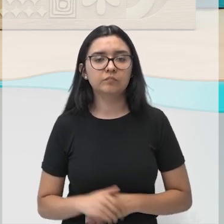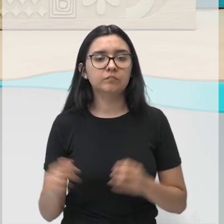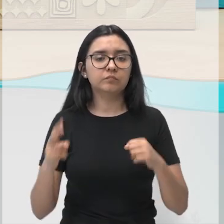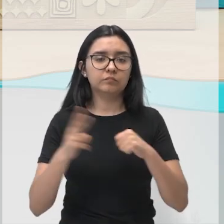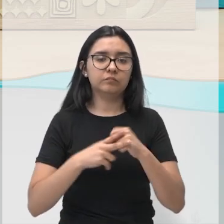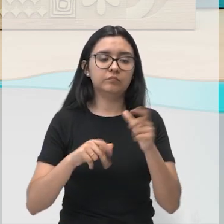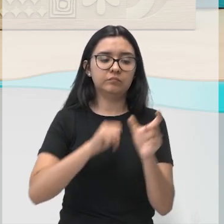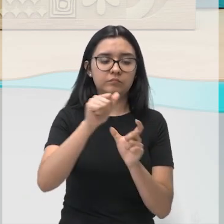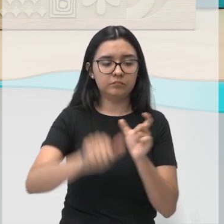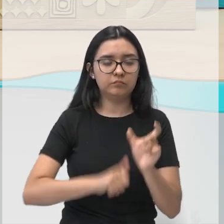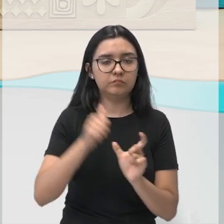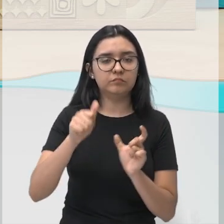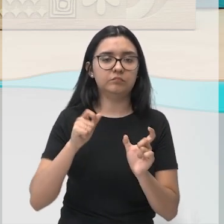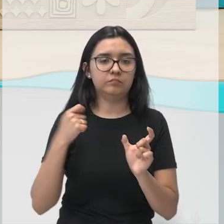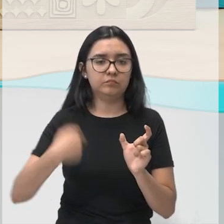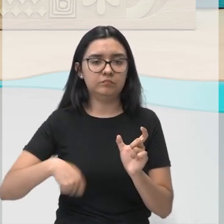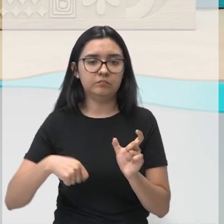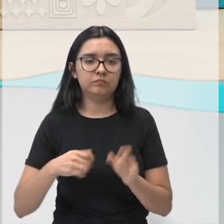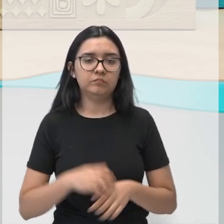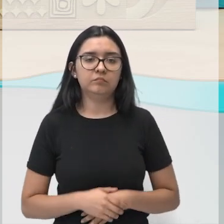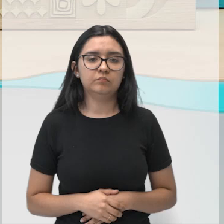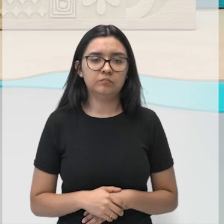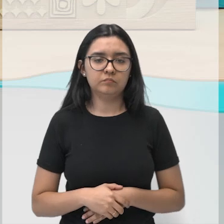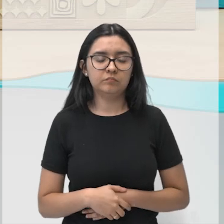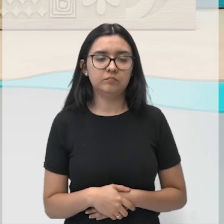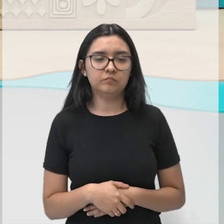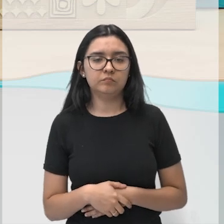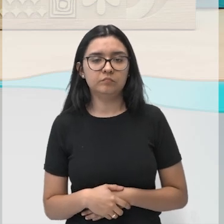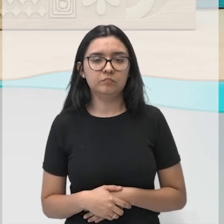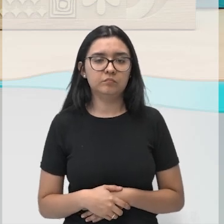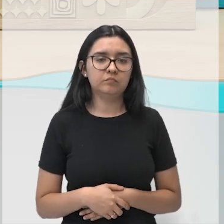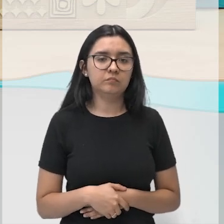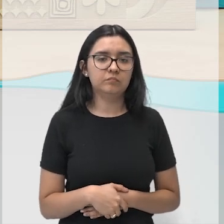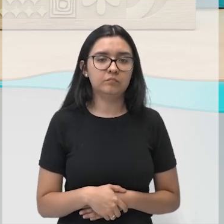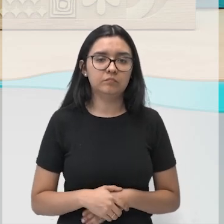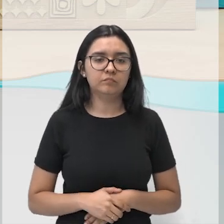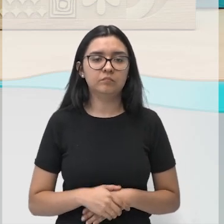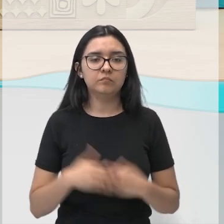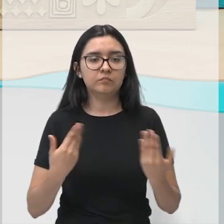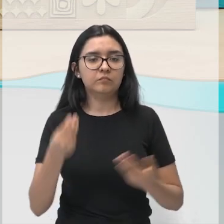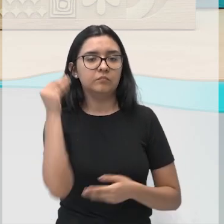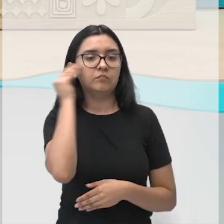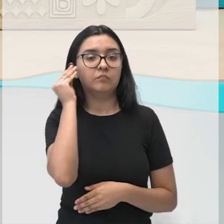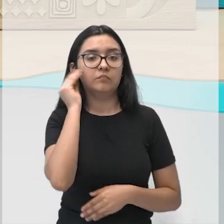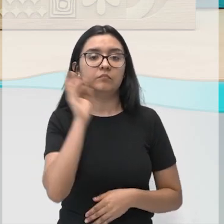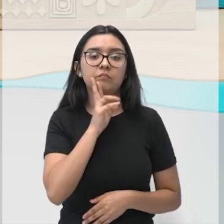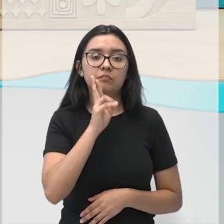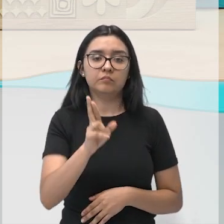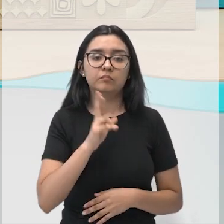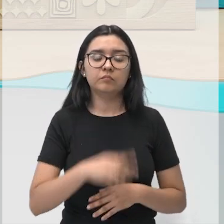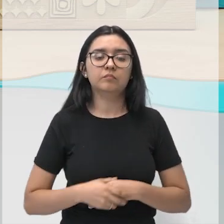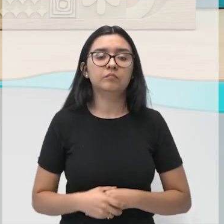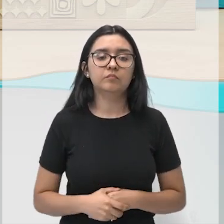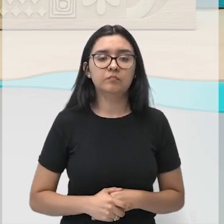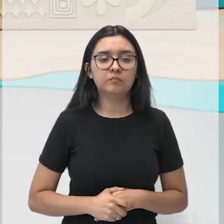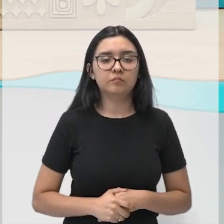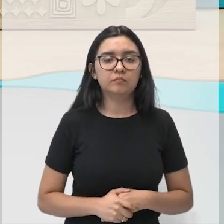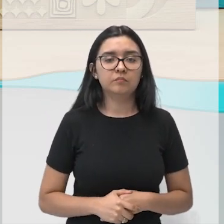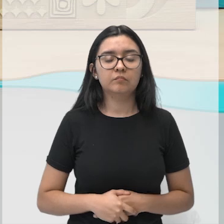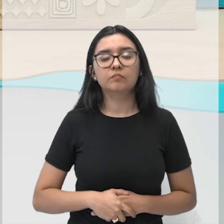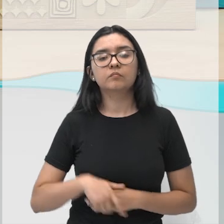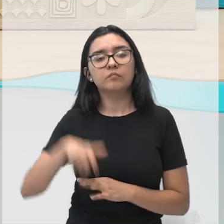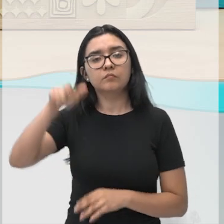porque tem que ser conjugado. Ou he lives in Barcelona? Vamos ver a resposta aqui. Então, he lives